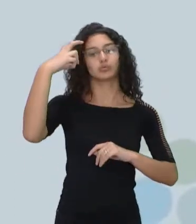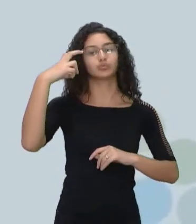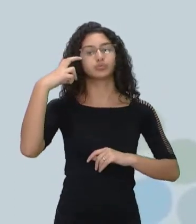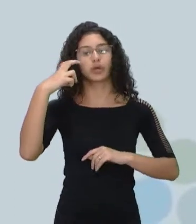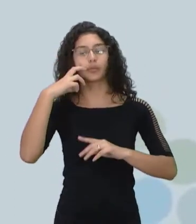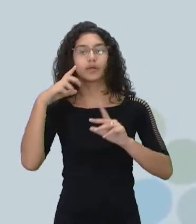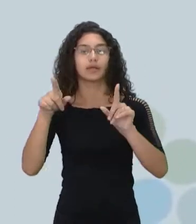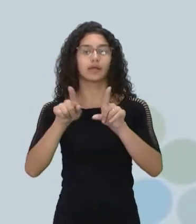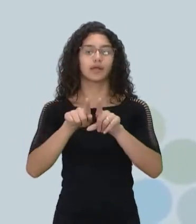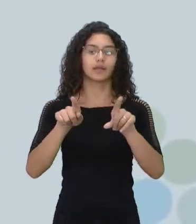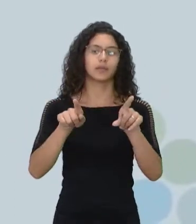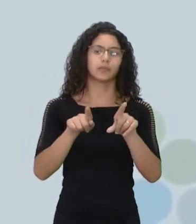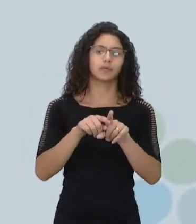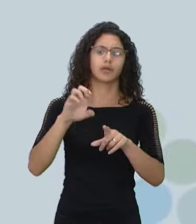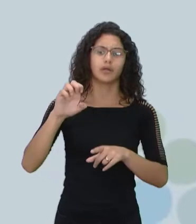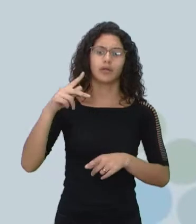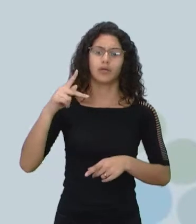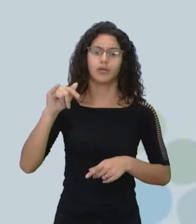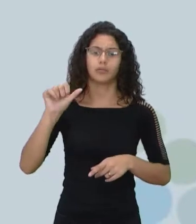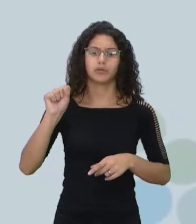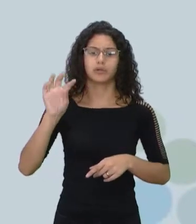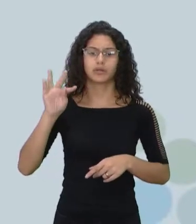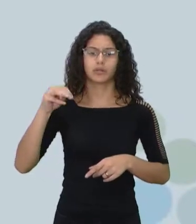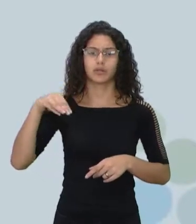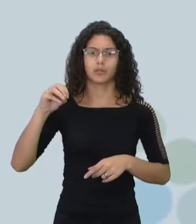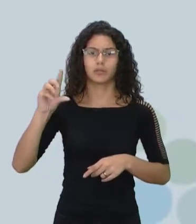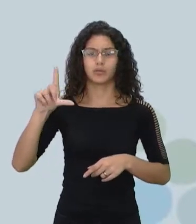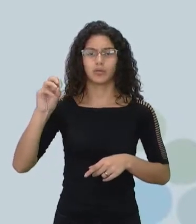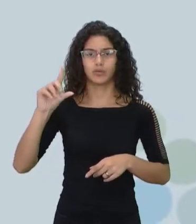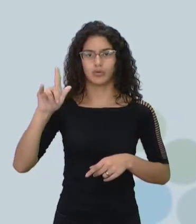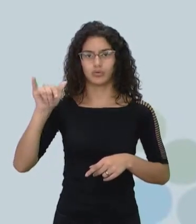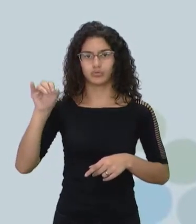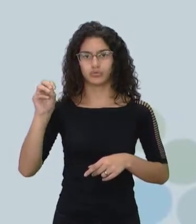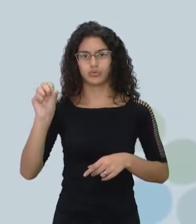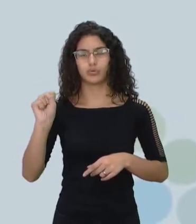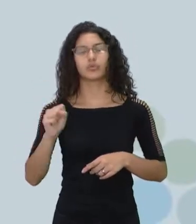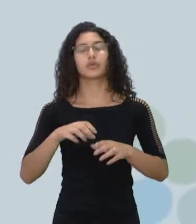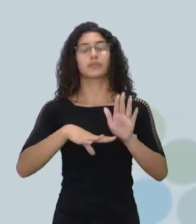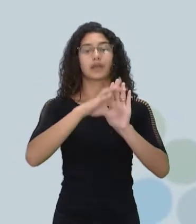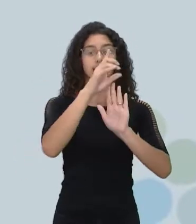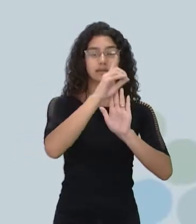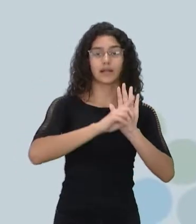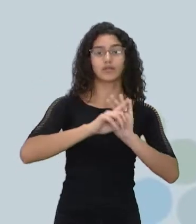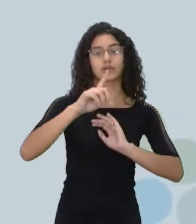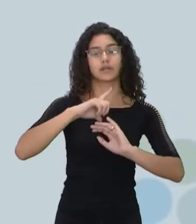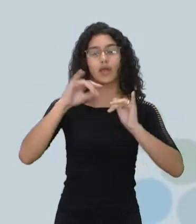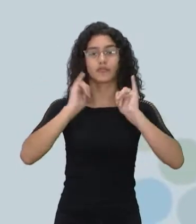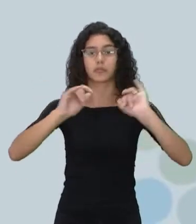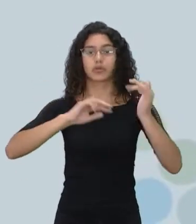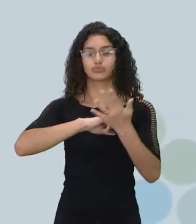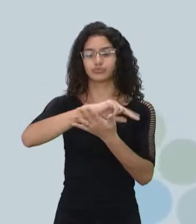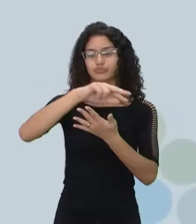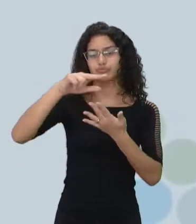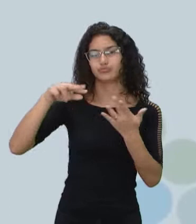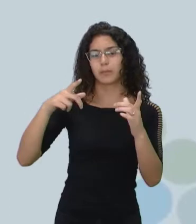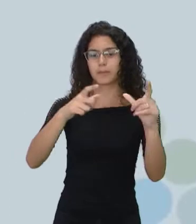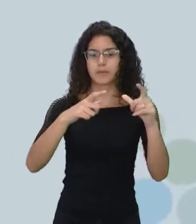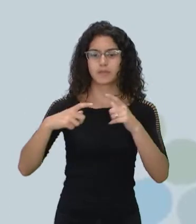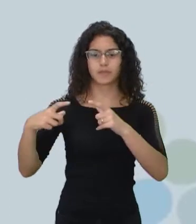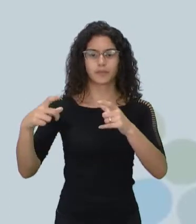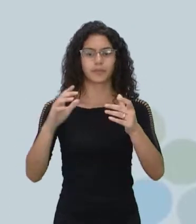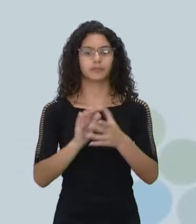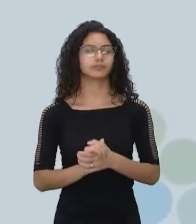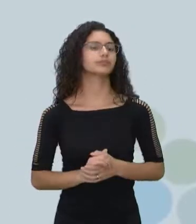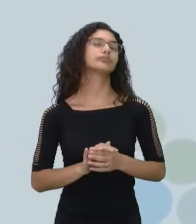e epistemológicos, com base na sistematização de dados e informações de diversas naturezas.